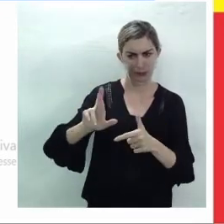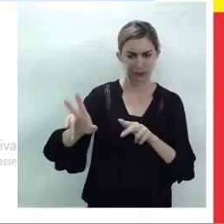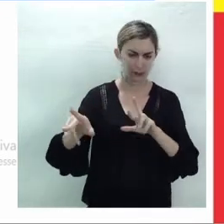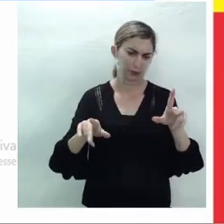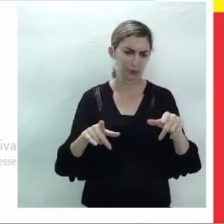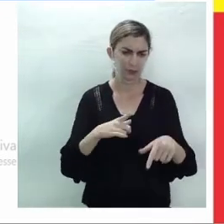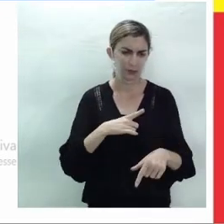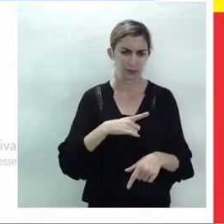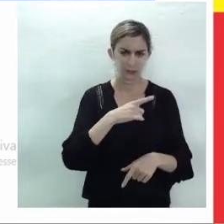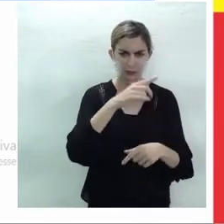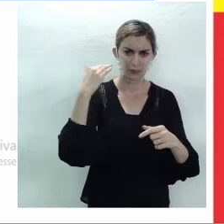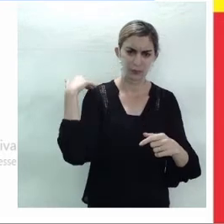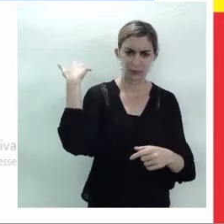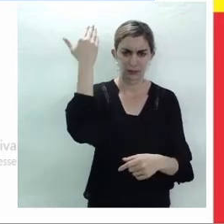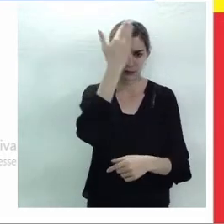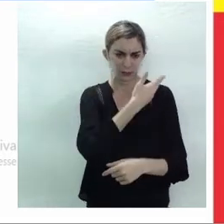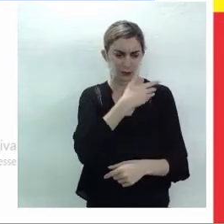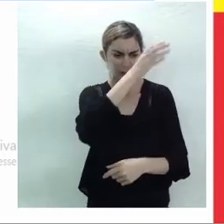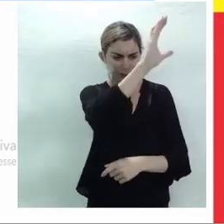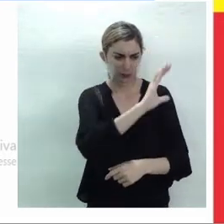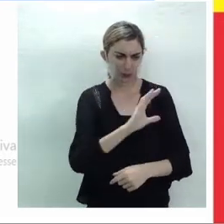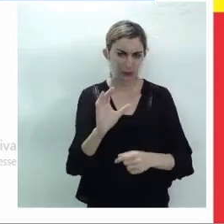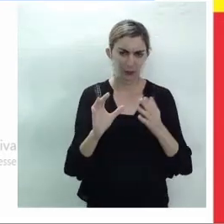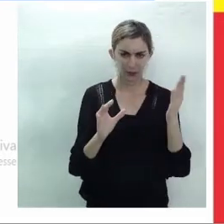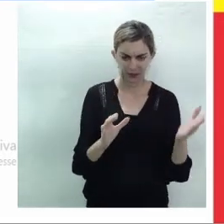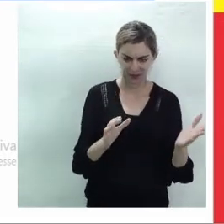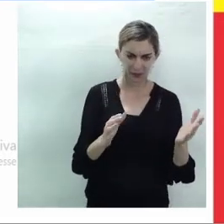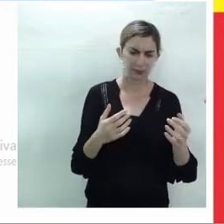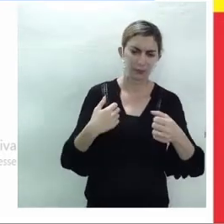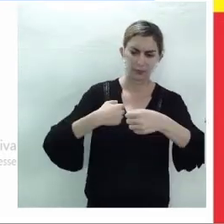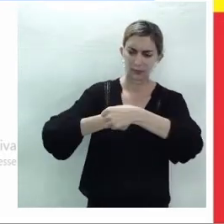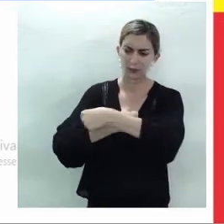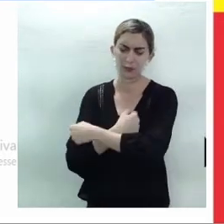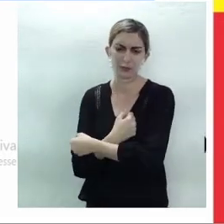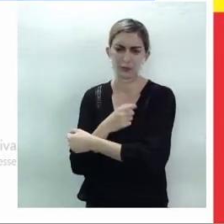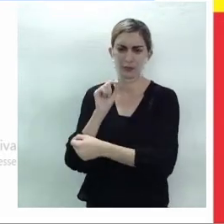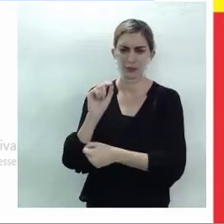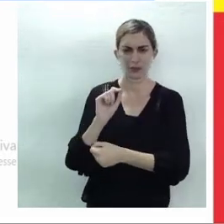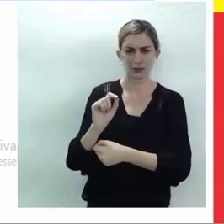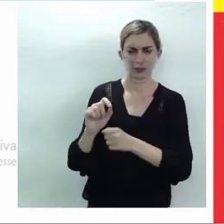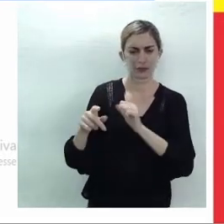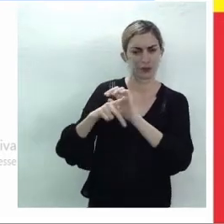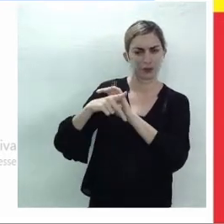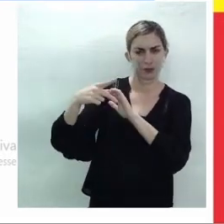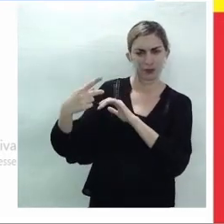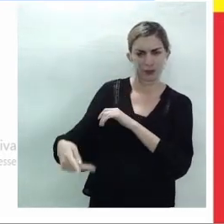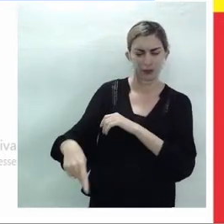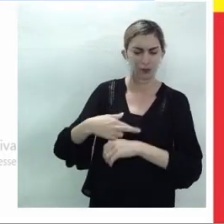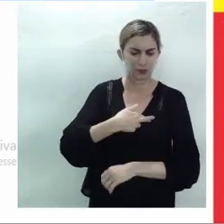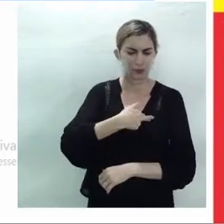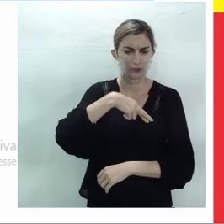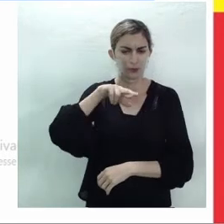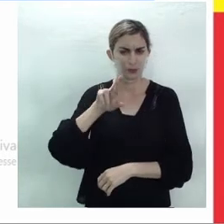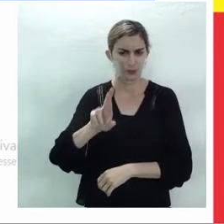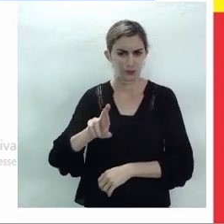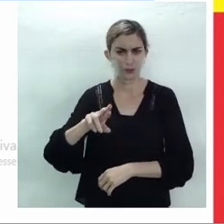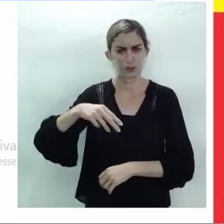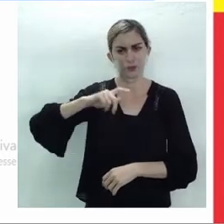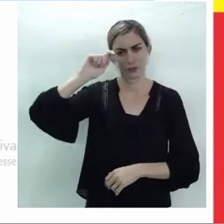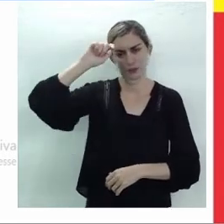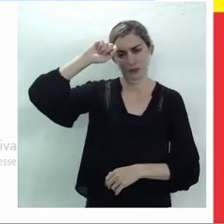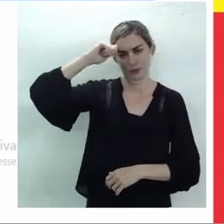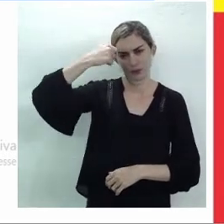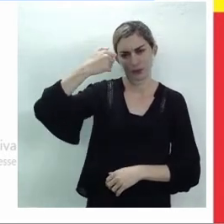diferentes. Nós temos uma freira católica abraçando um membro de uma religião de